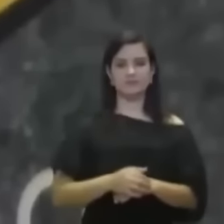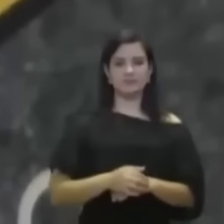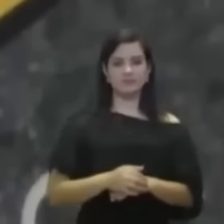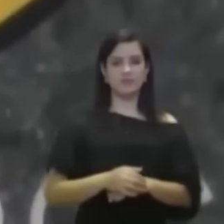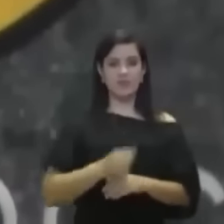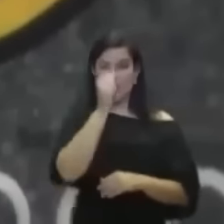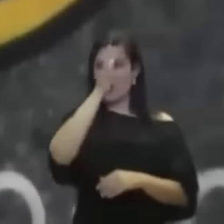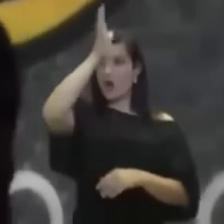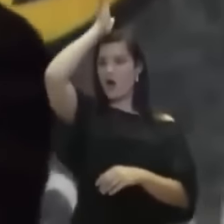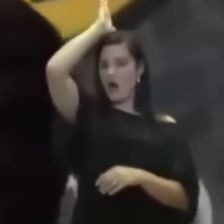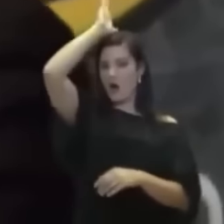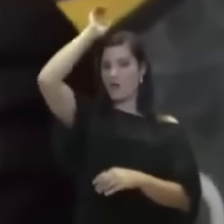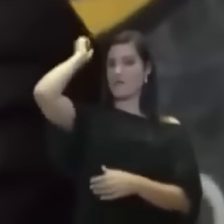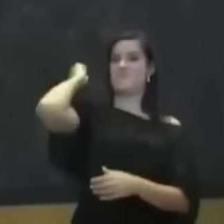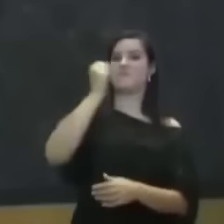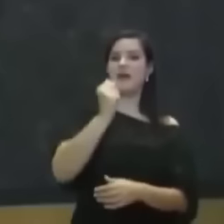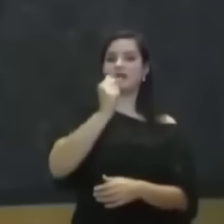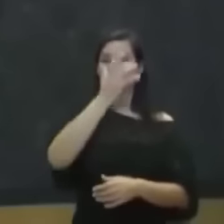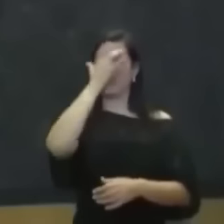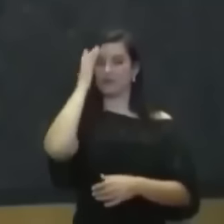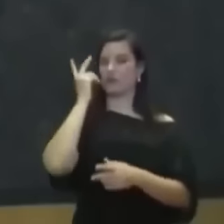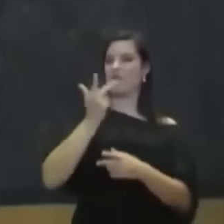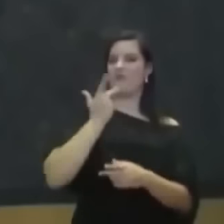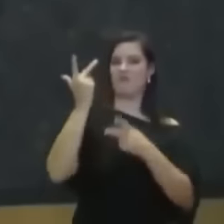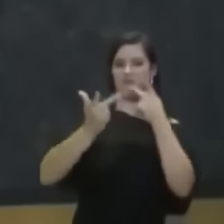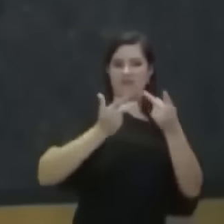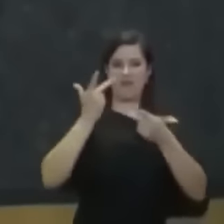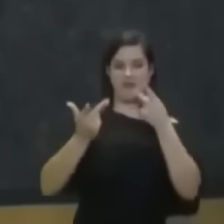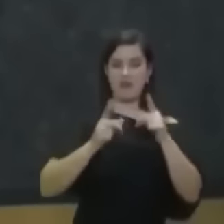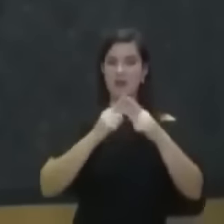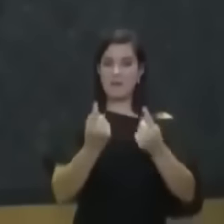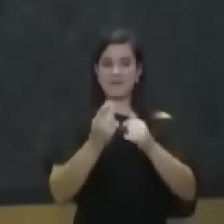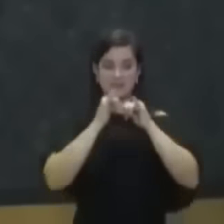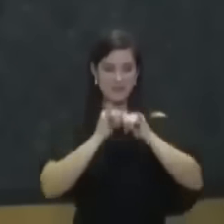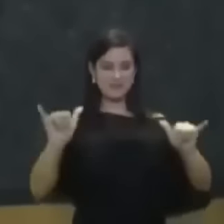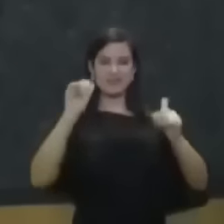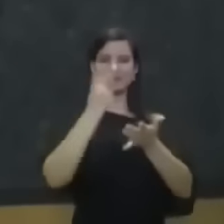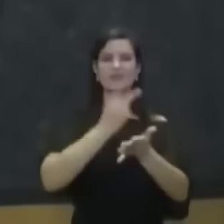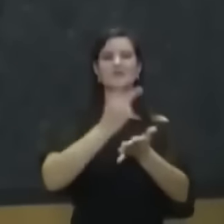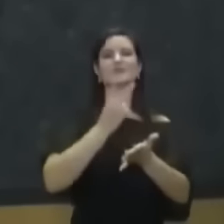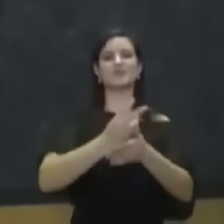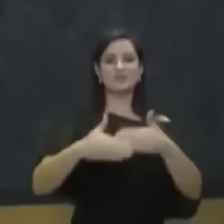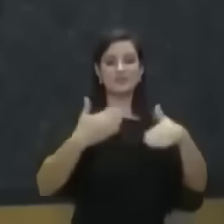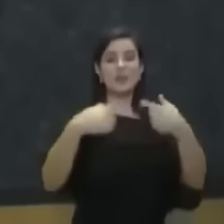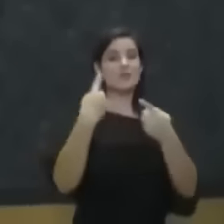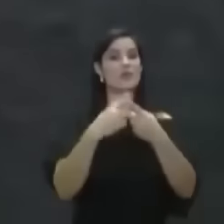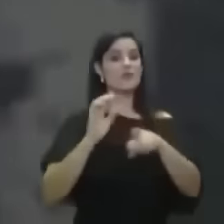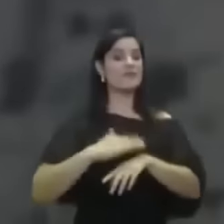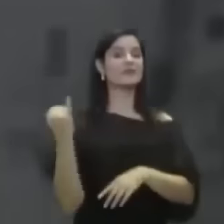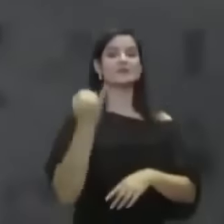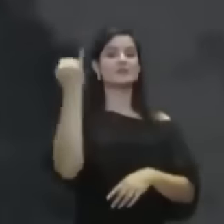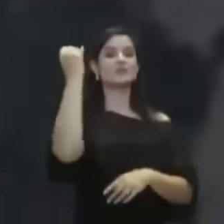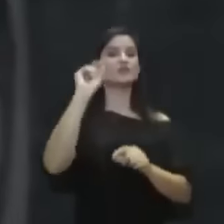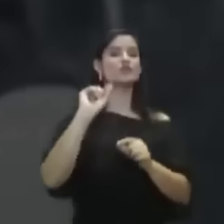Roma vai matar o pregador, mas Roma não pode matar a mensagem. Porque o que importa, irmãos, não